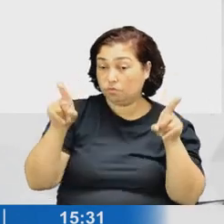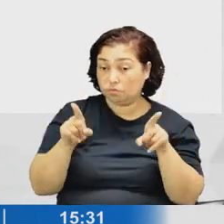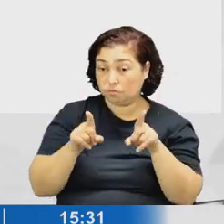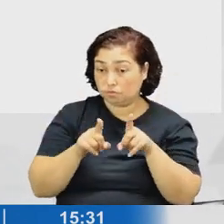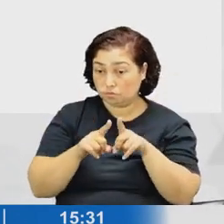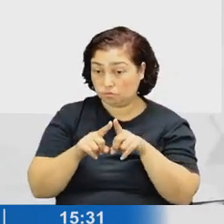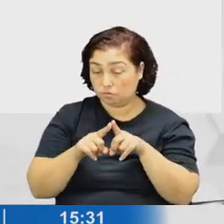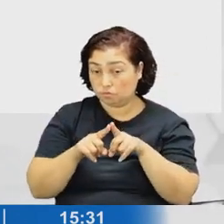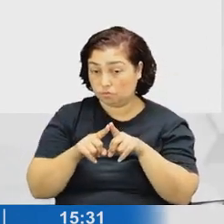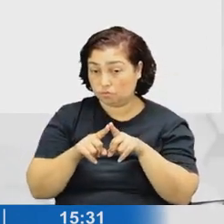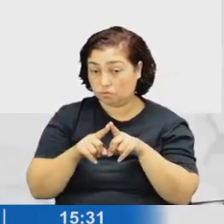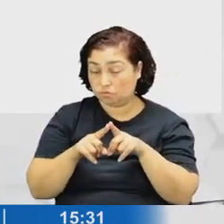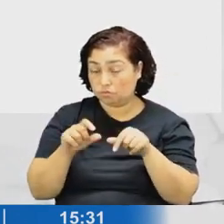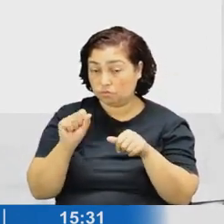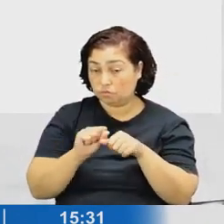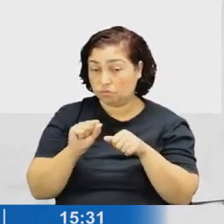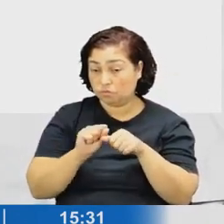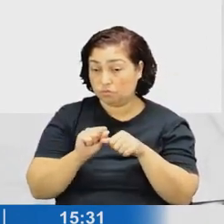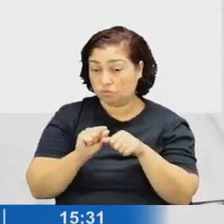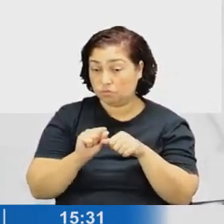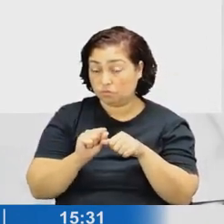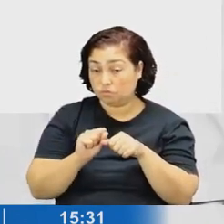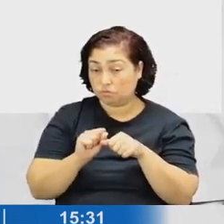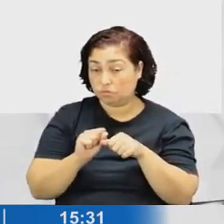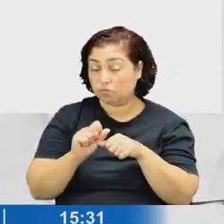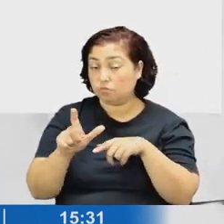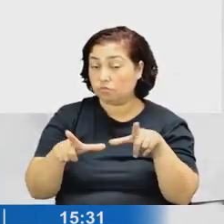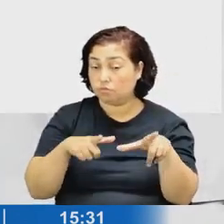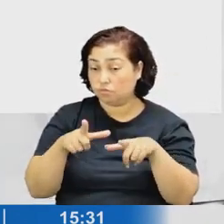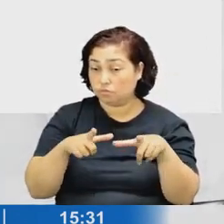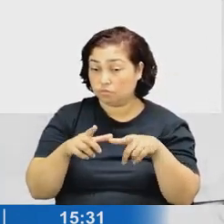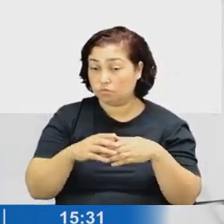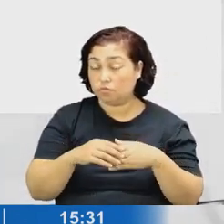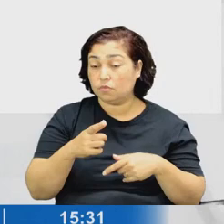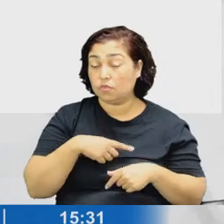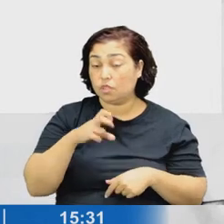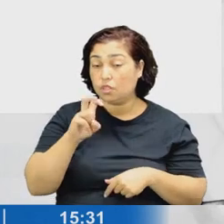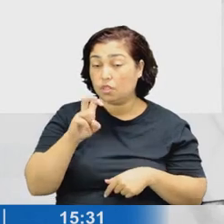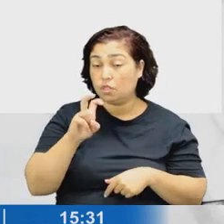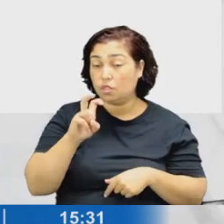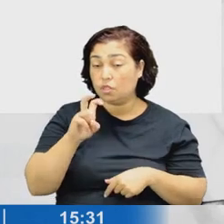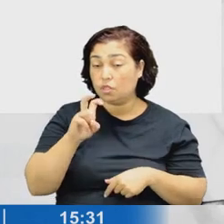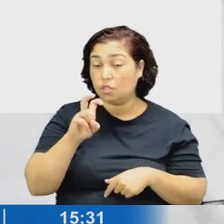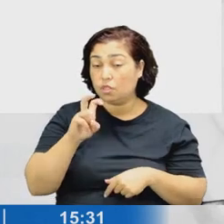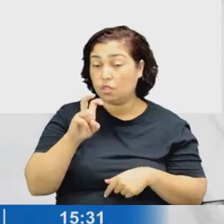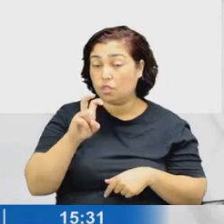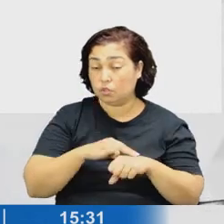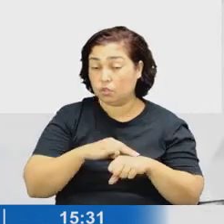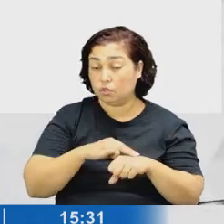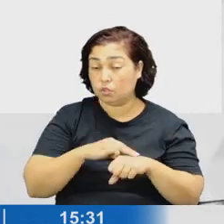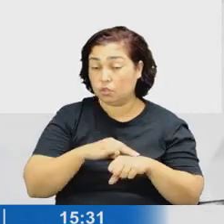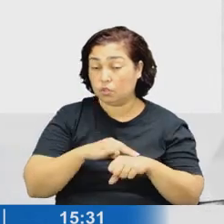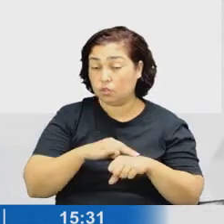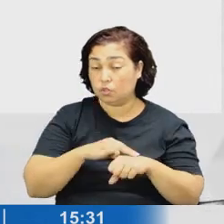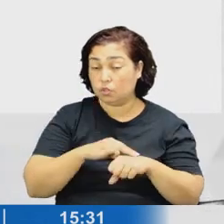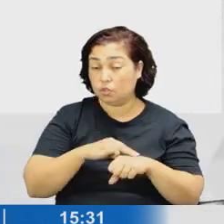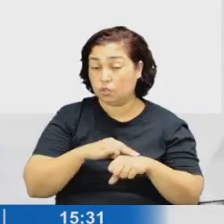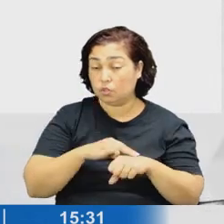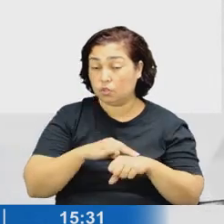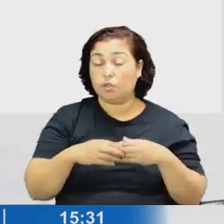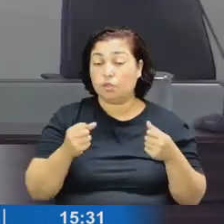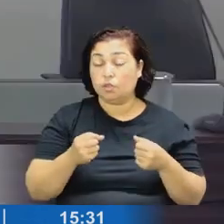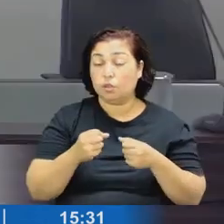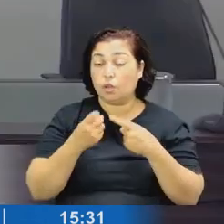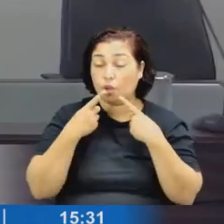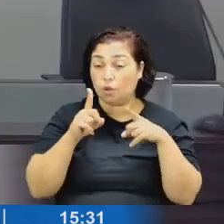que iria alavancar as outras coisas então vou dar cinco minutinhos aí para vocês fazerem essas duas coisas aí pessoal pode botar